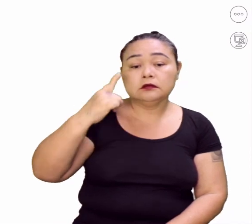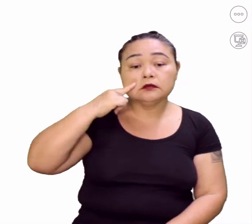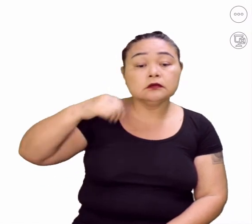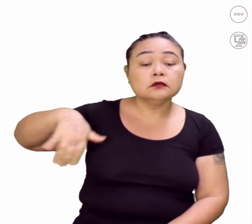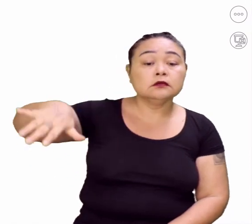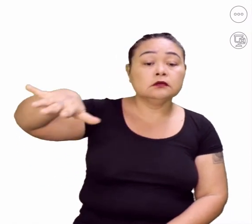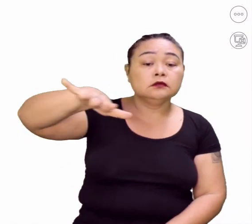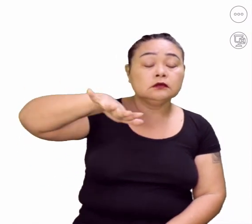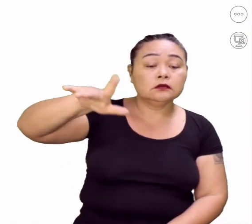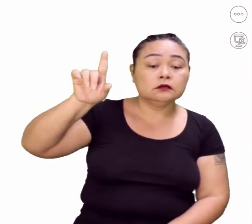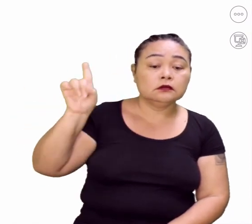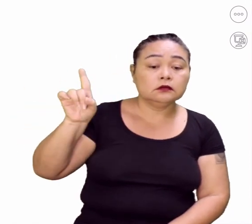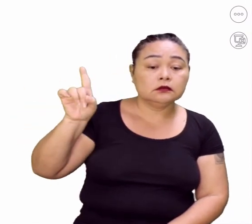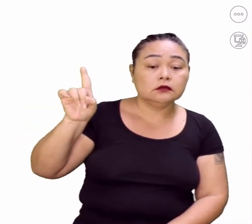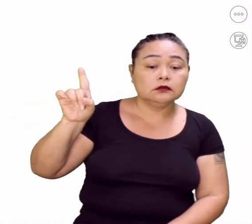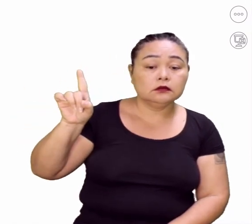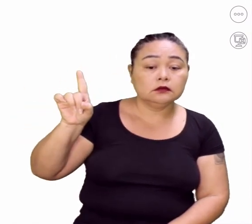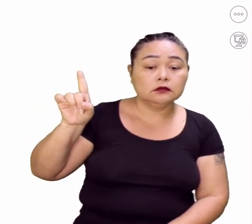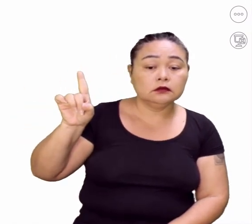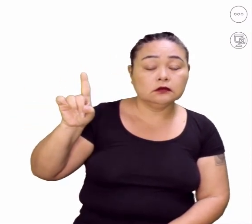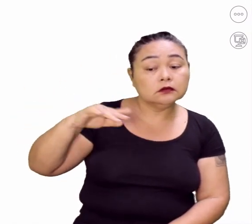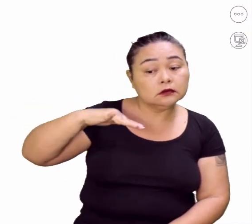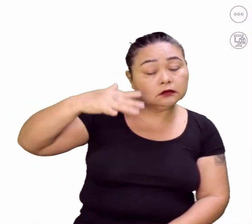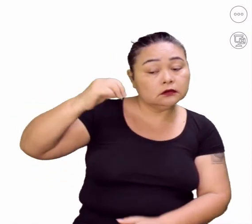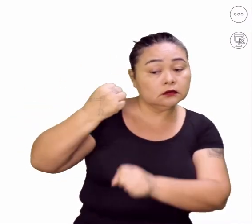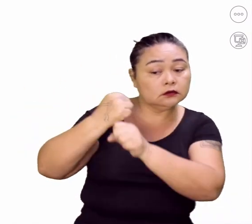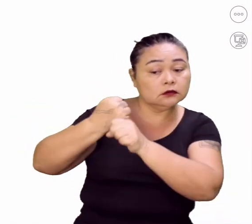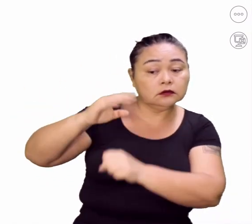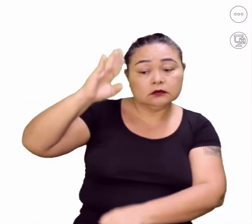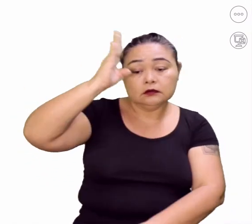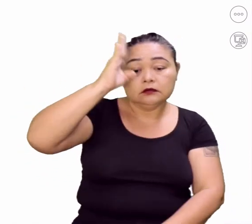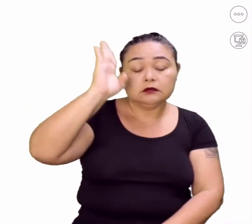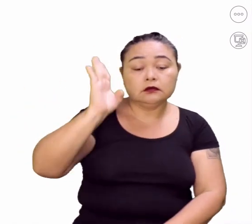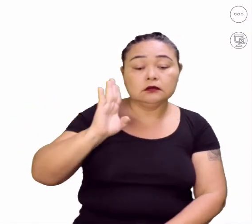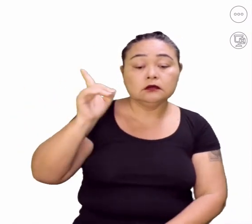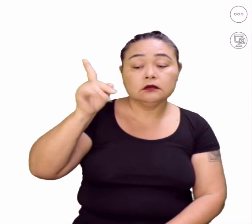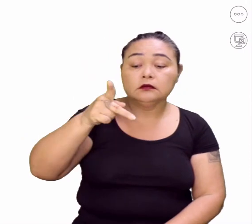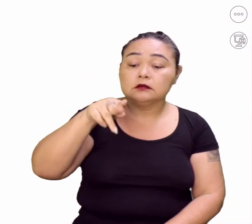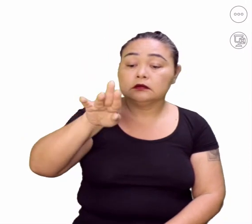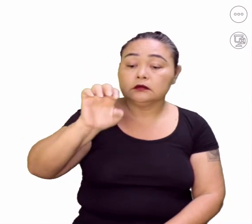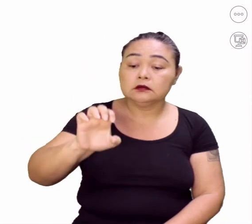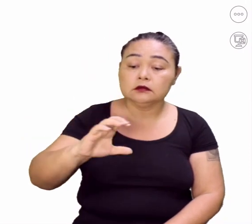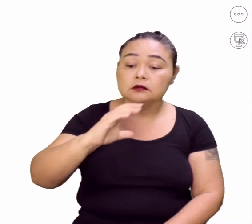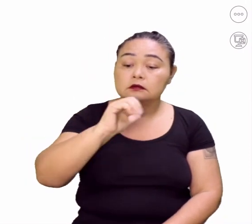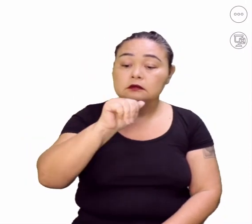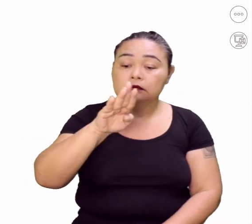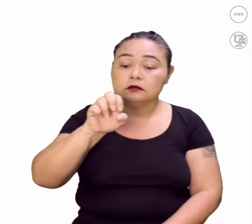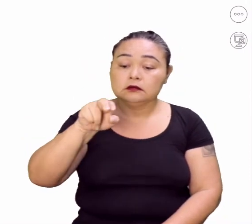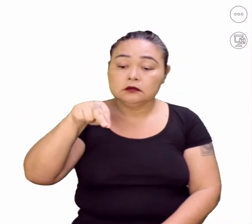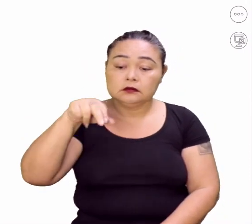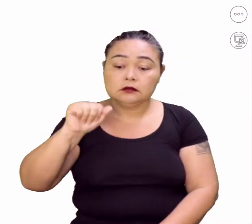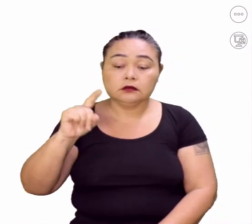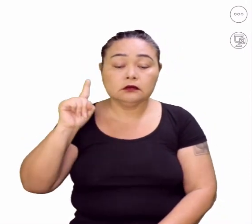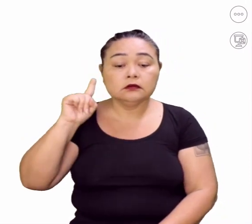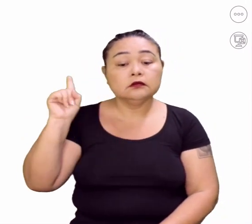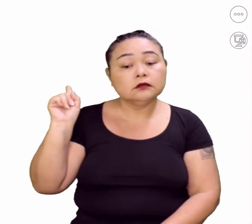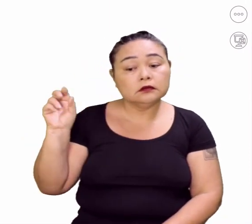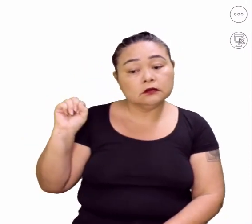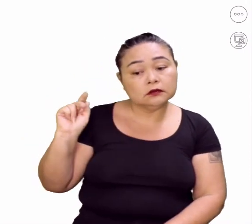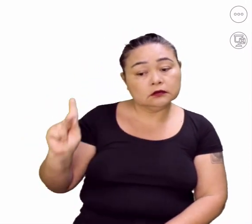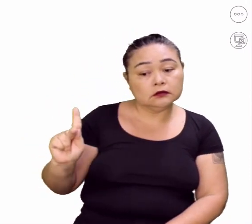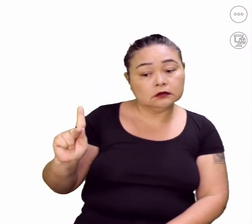parte dele, ó, grande parte dele é do pré-cambriano de formação.